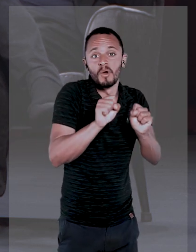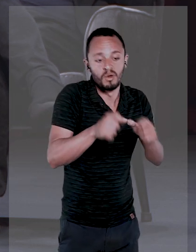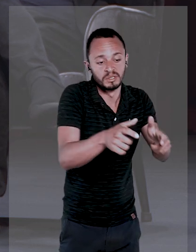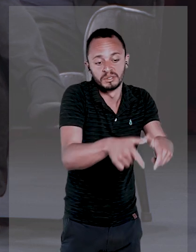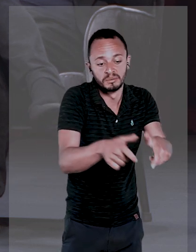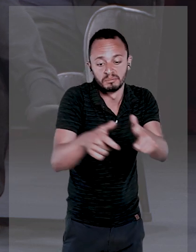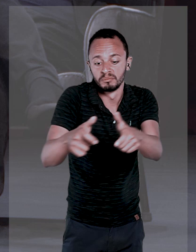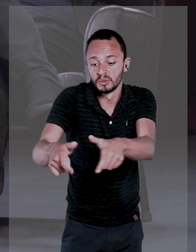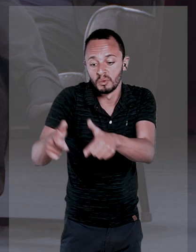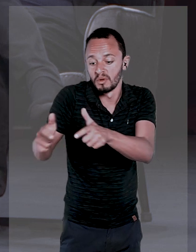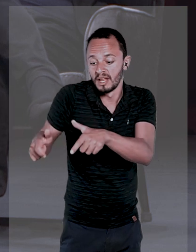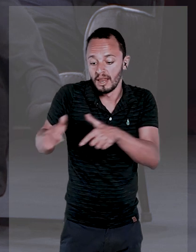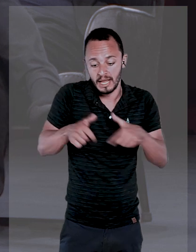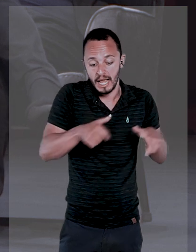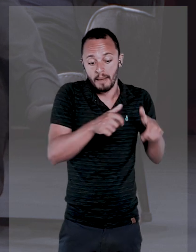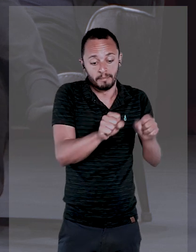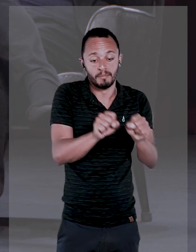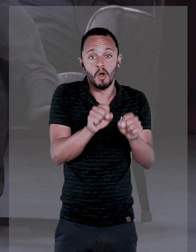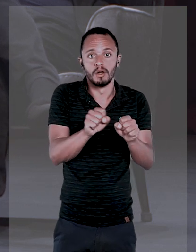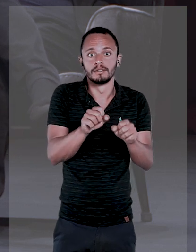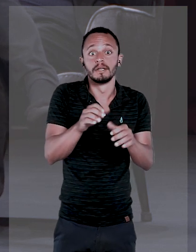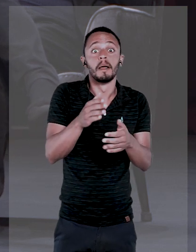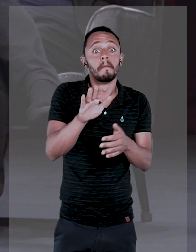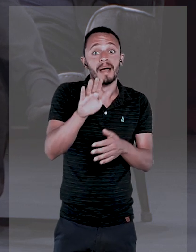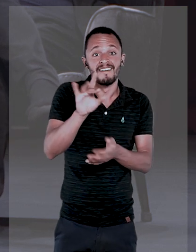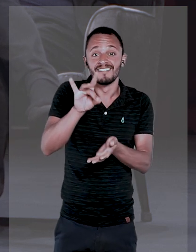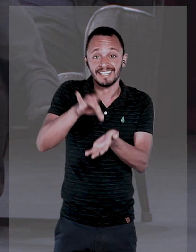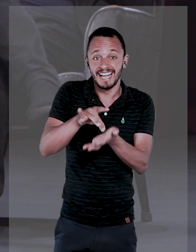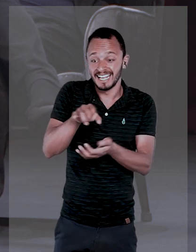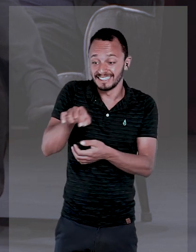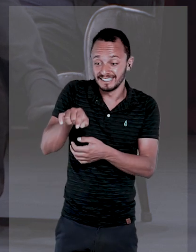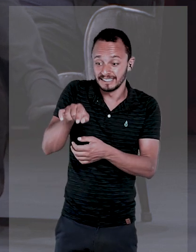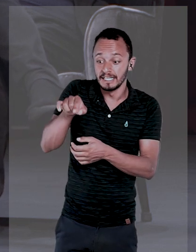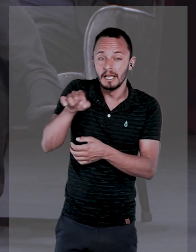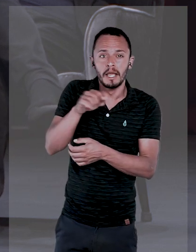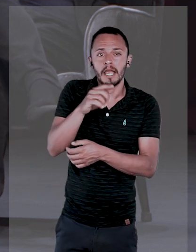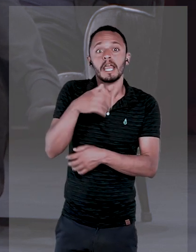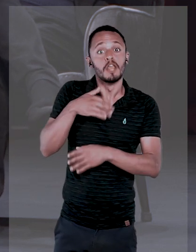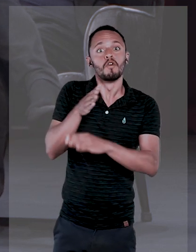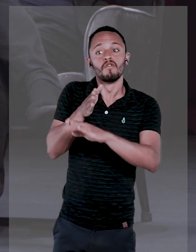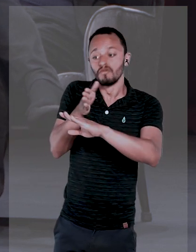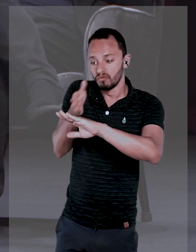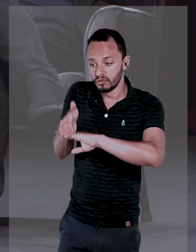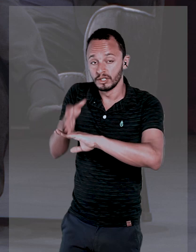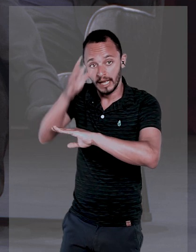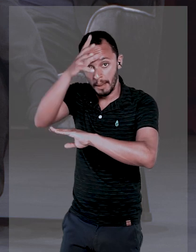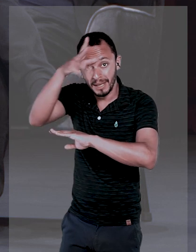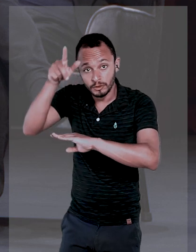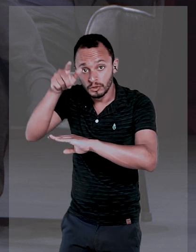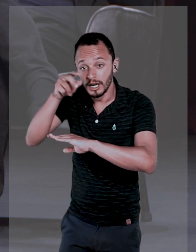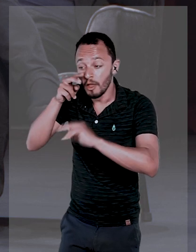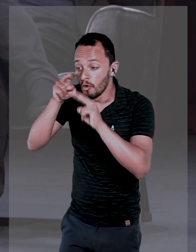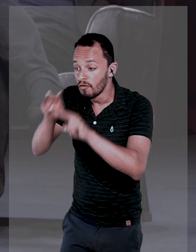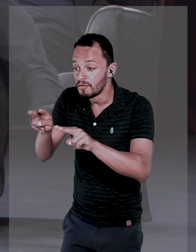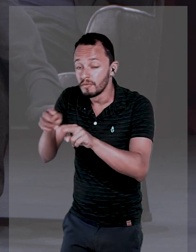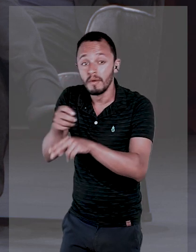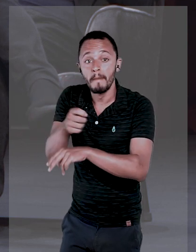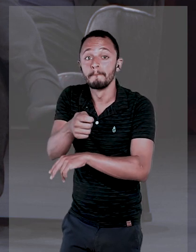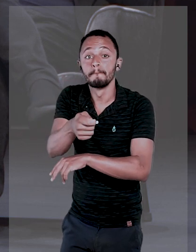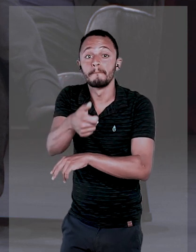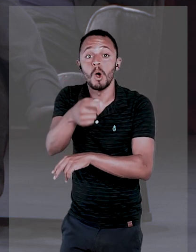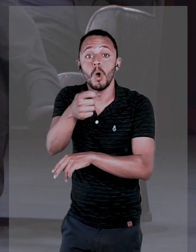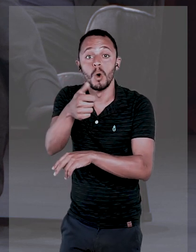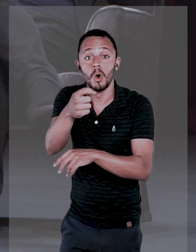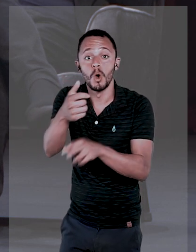por exemplo. Eu estive na Amazónia por umas vezes e vi algumas pessoas indígenas, entramos em algumas comunidades,